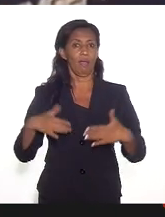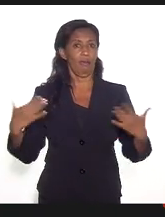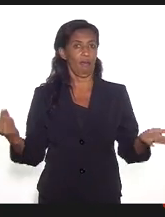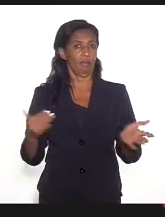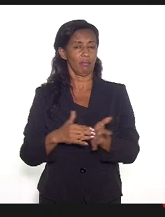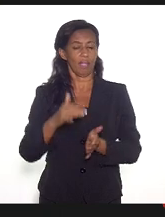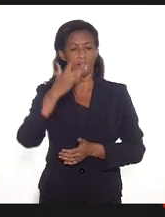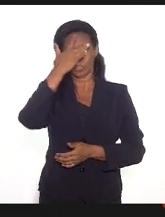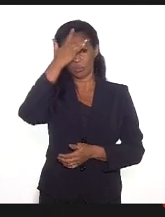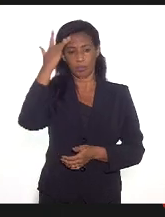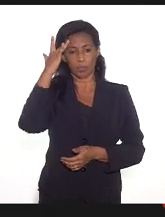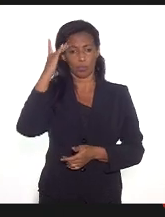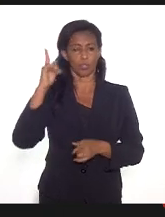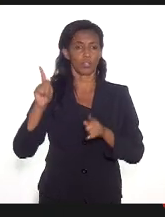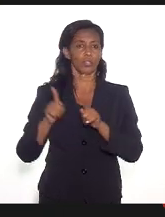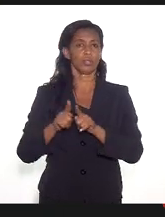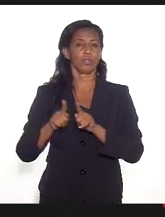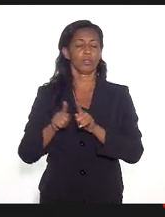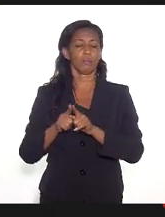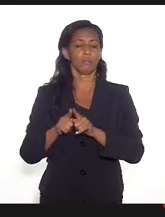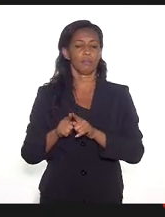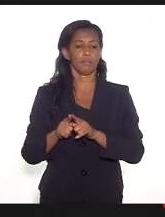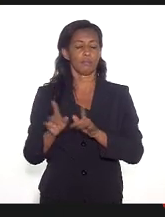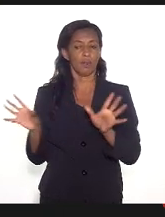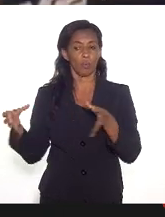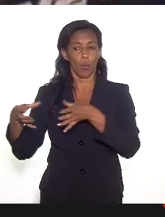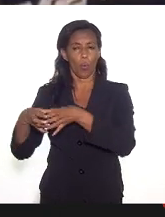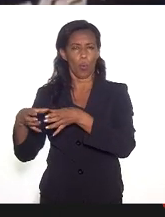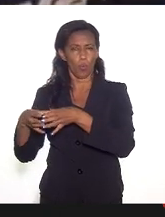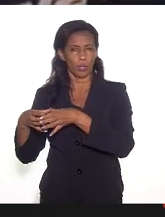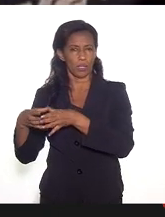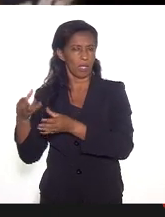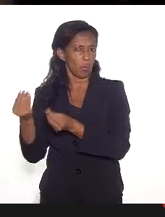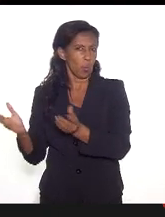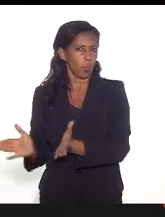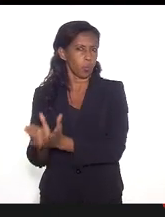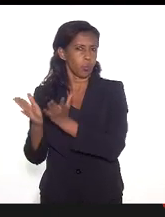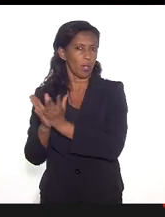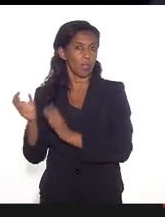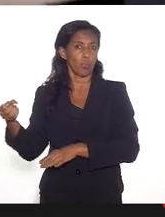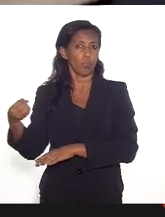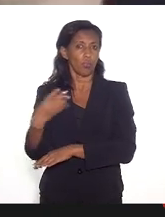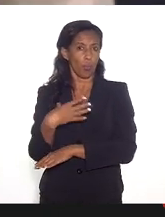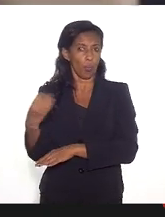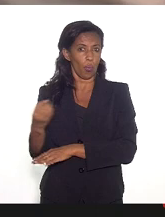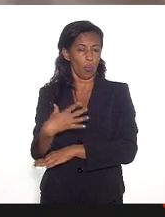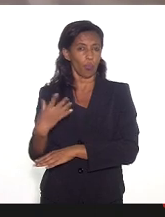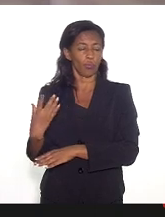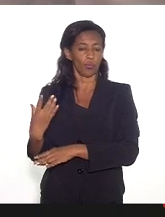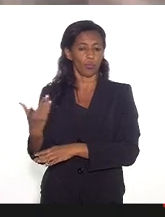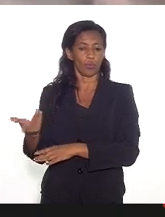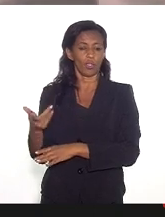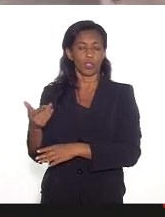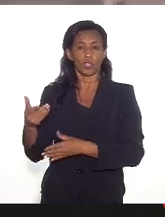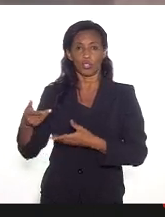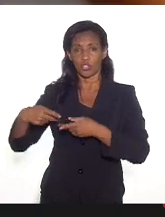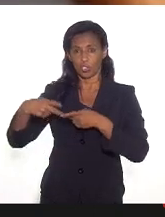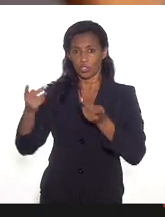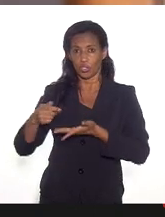pessoas, o estaleiro lá é perto de uma comunidade muito carente, e até um novo negócio de fornecimento de